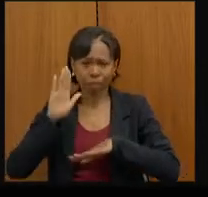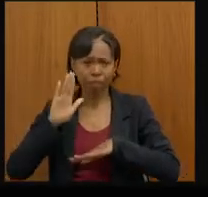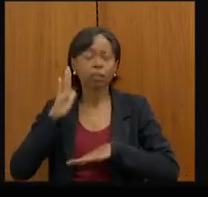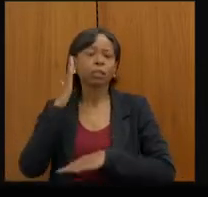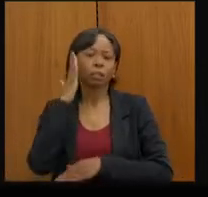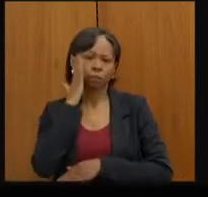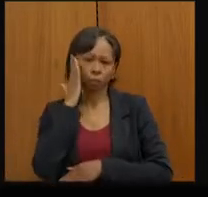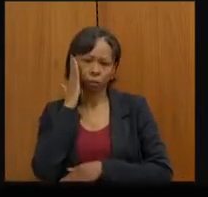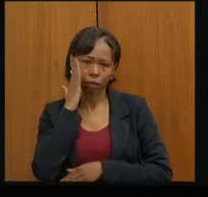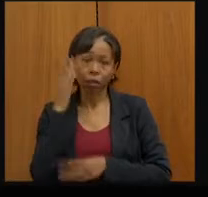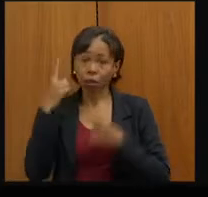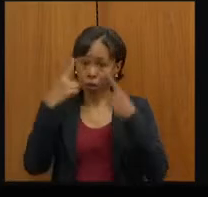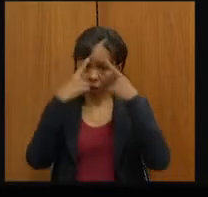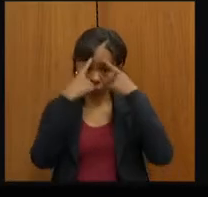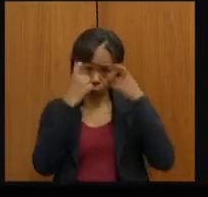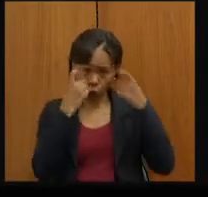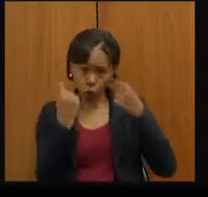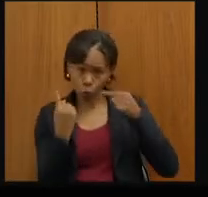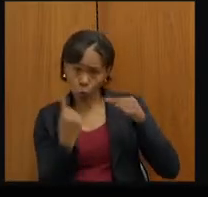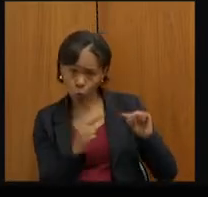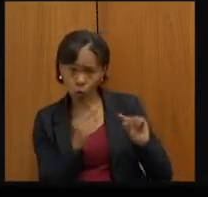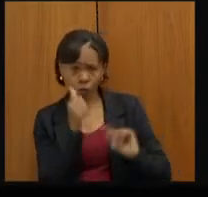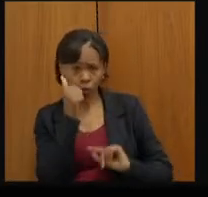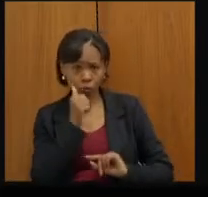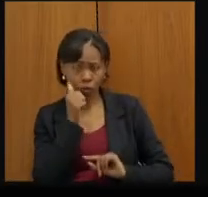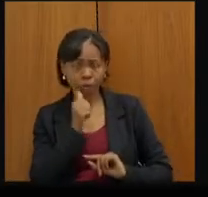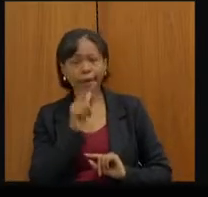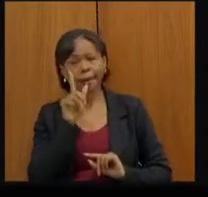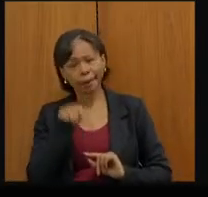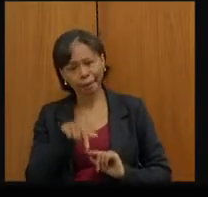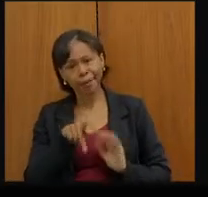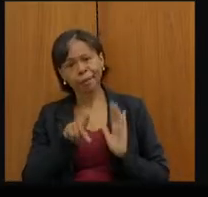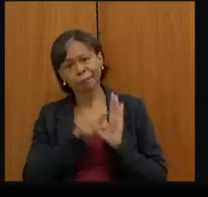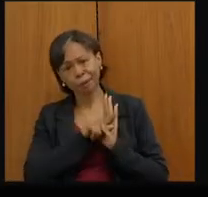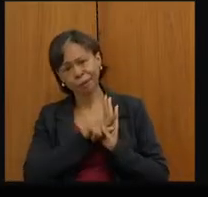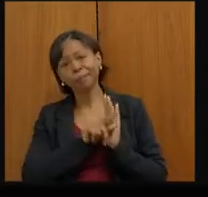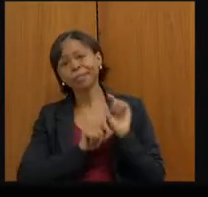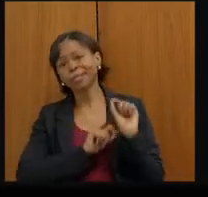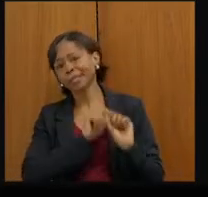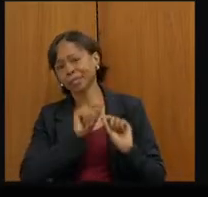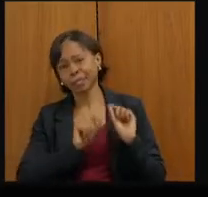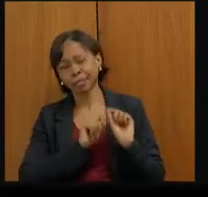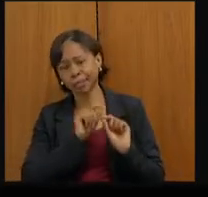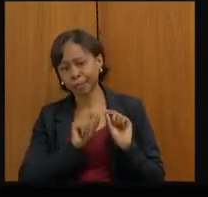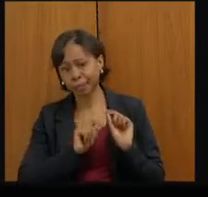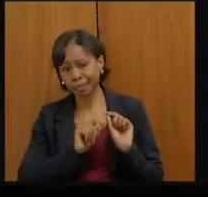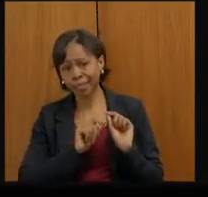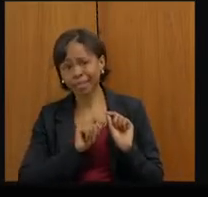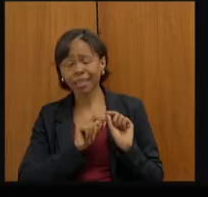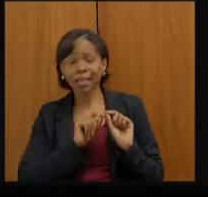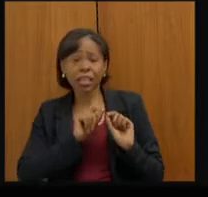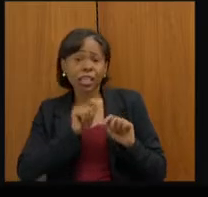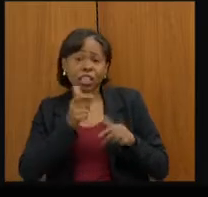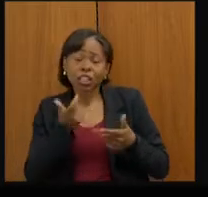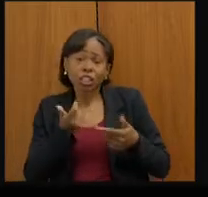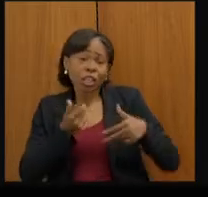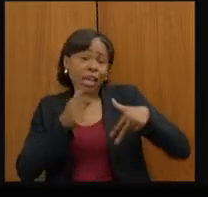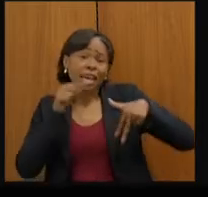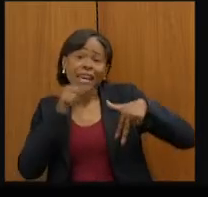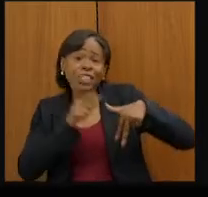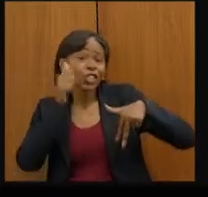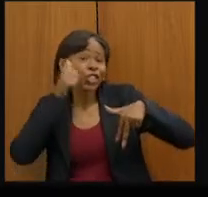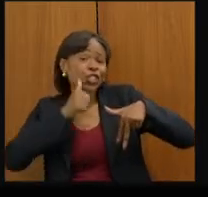contra a mulher é uma violência de gênero Condado em convicções culturais de